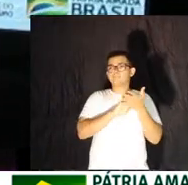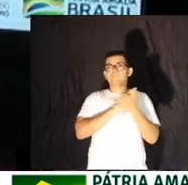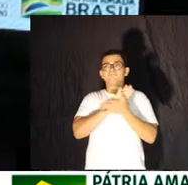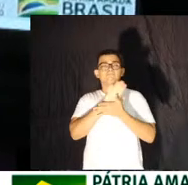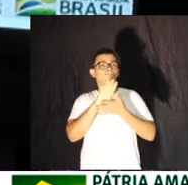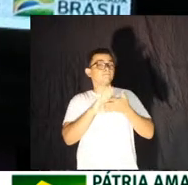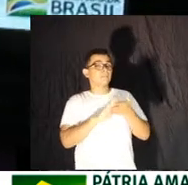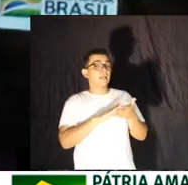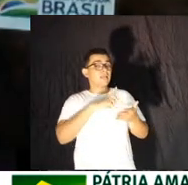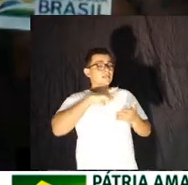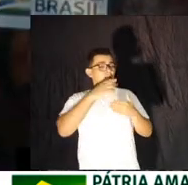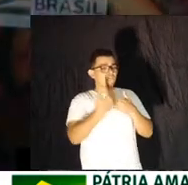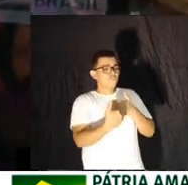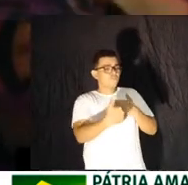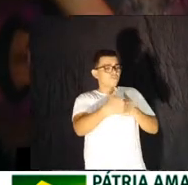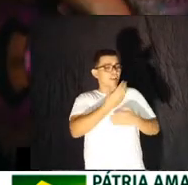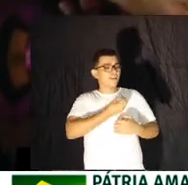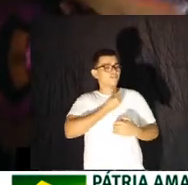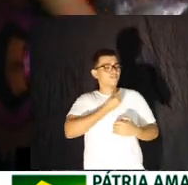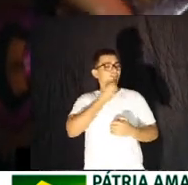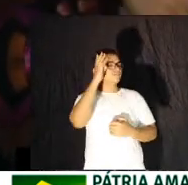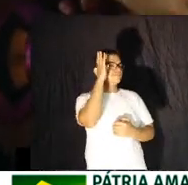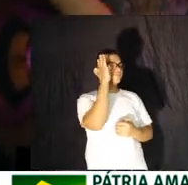viver sonhando tanto